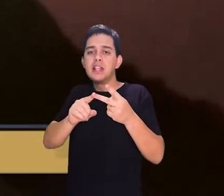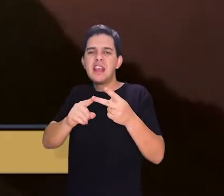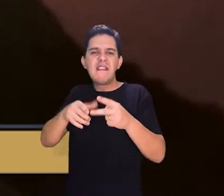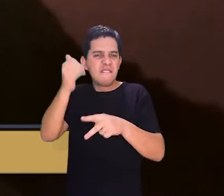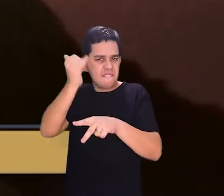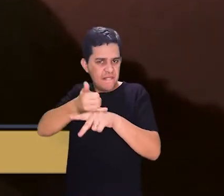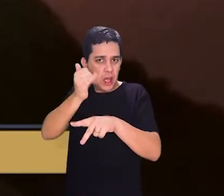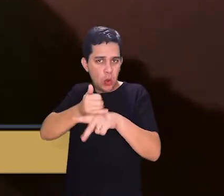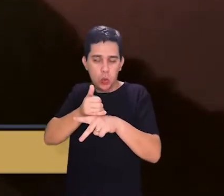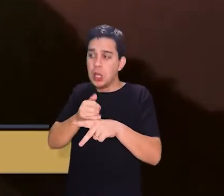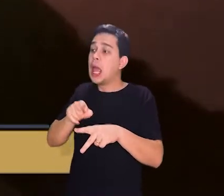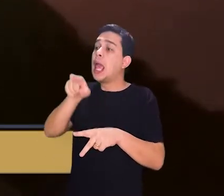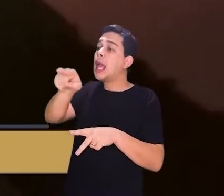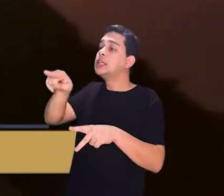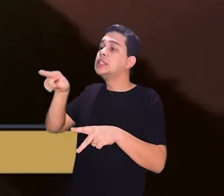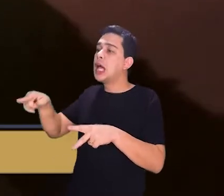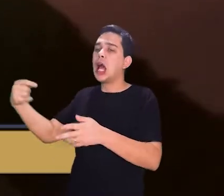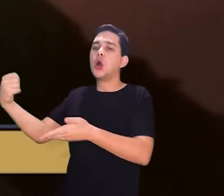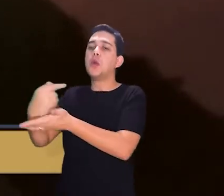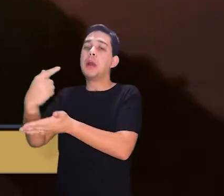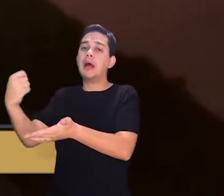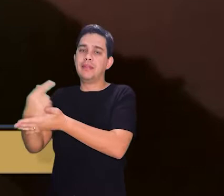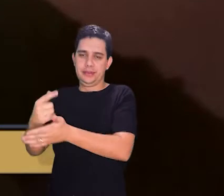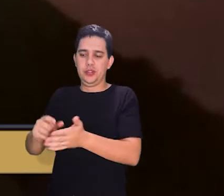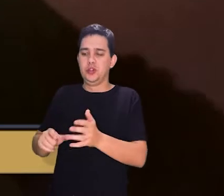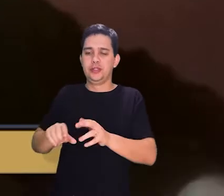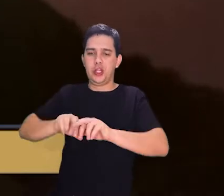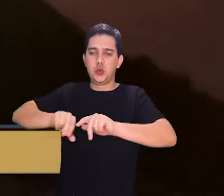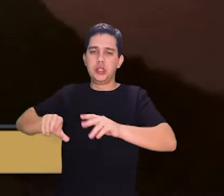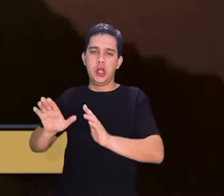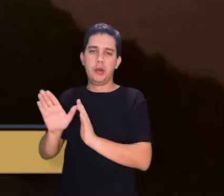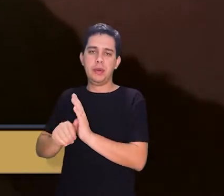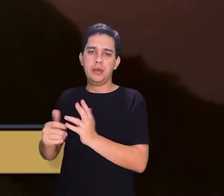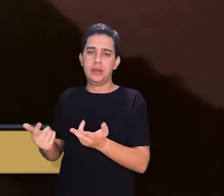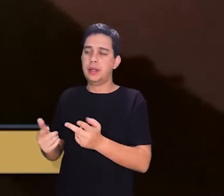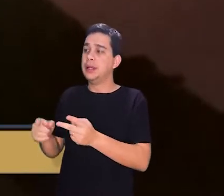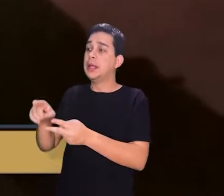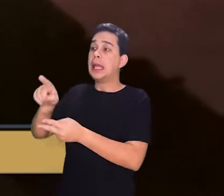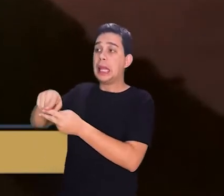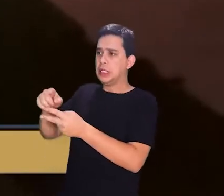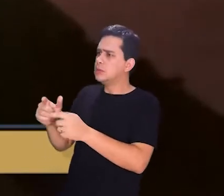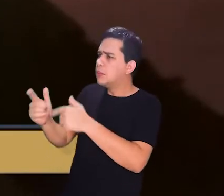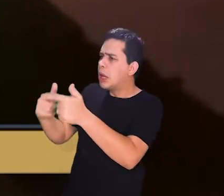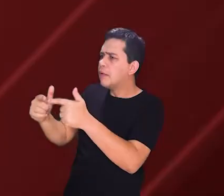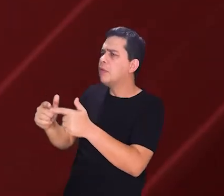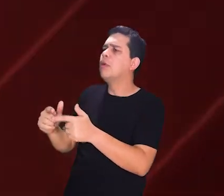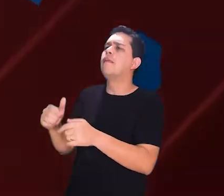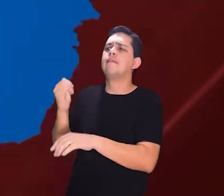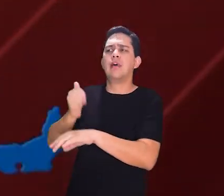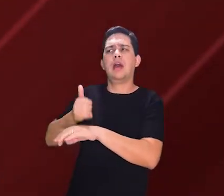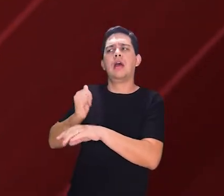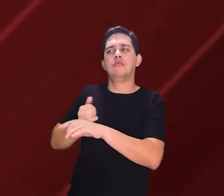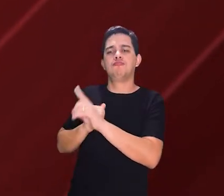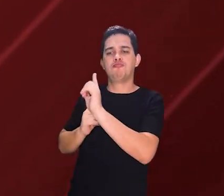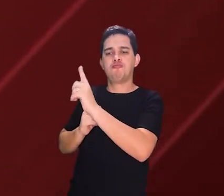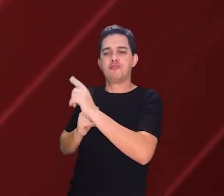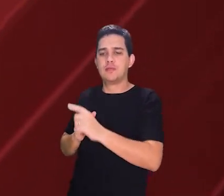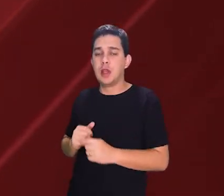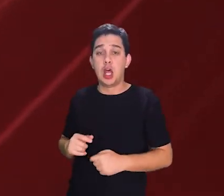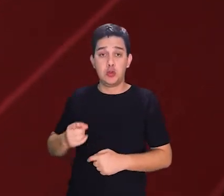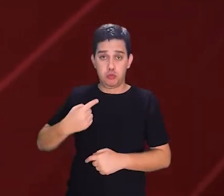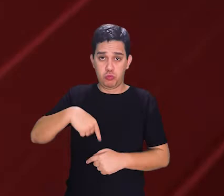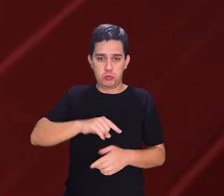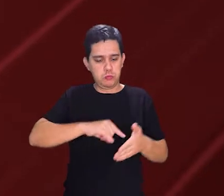que eles também trabalhavam com ferro quando a gente deflagrou a primeira fase. Então a gente